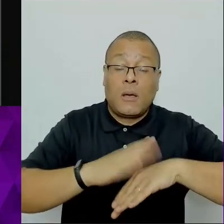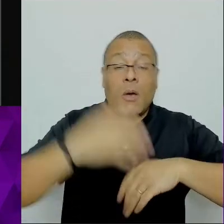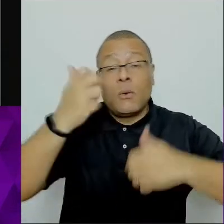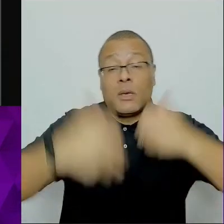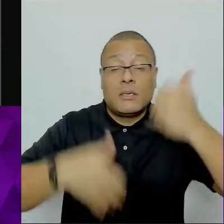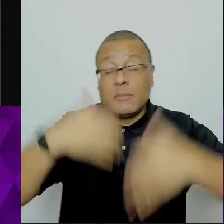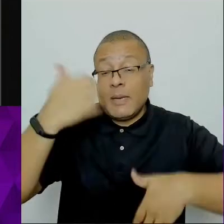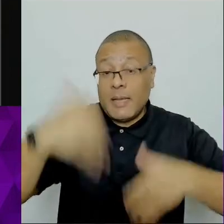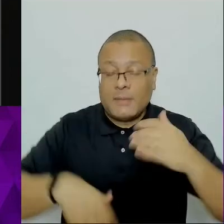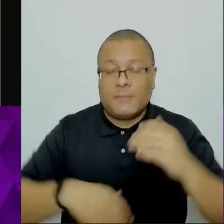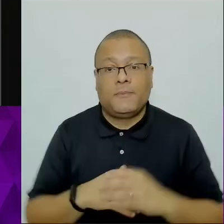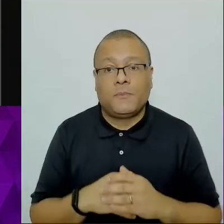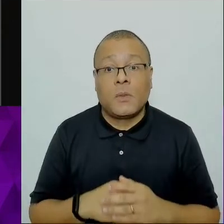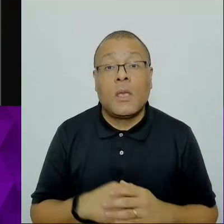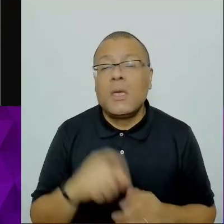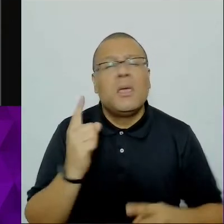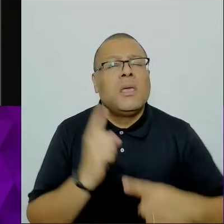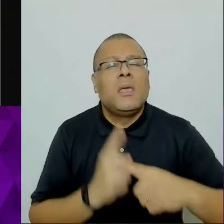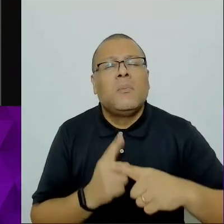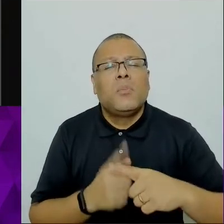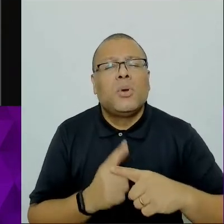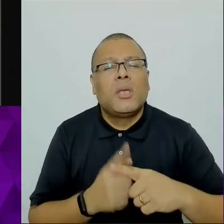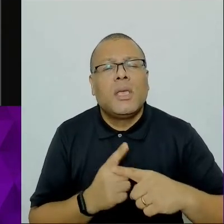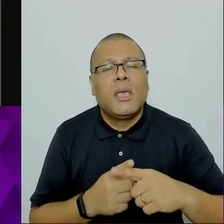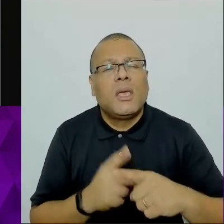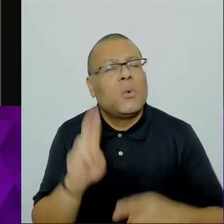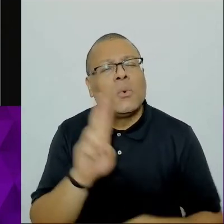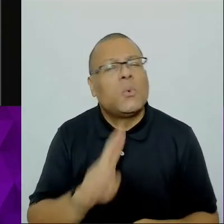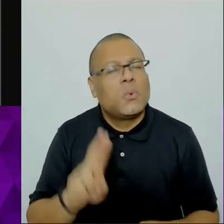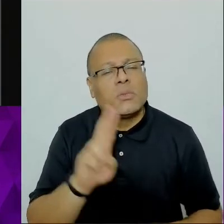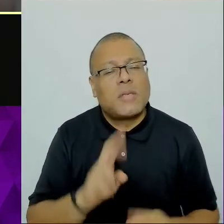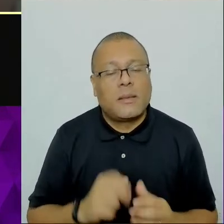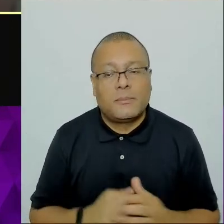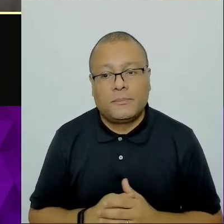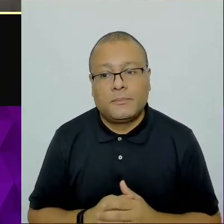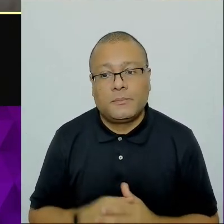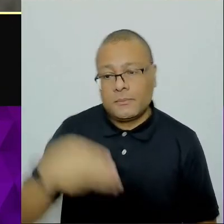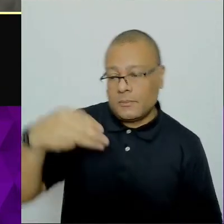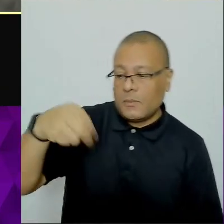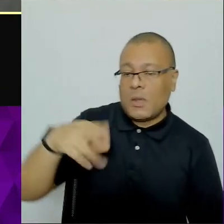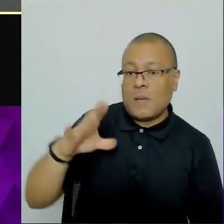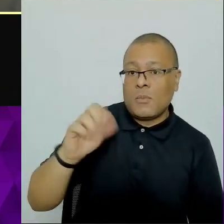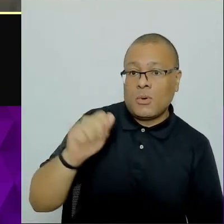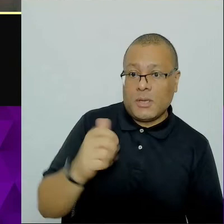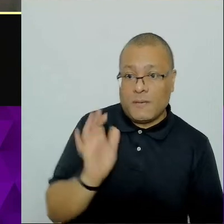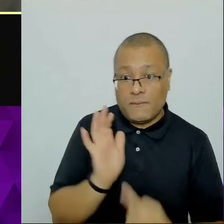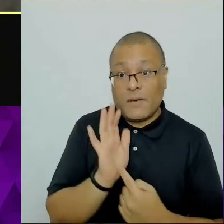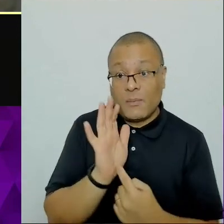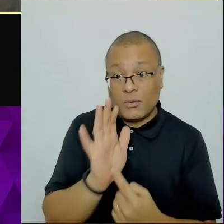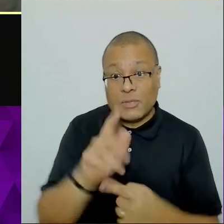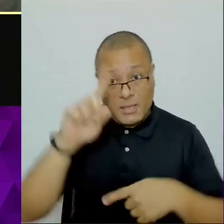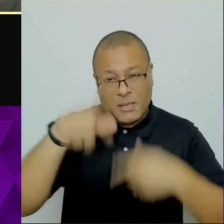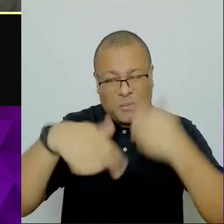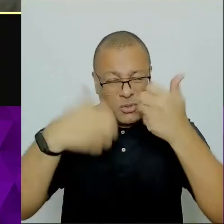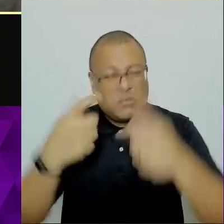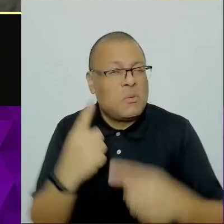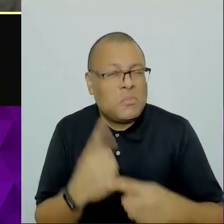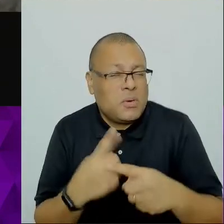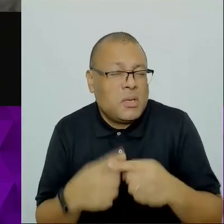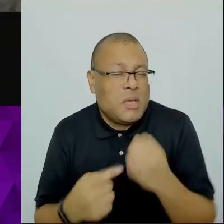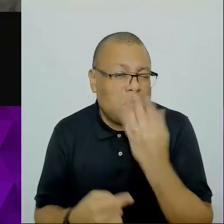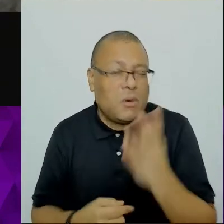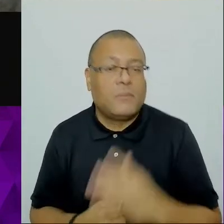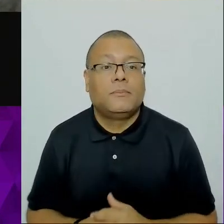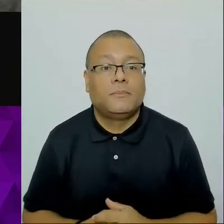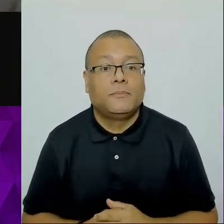E uma das vantagens, se puder, eu acho que vou deixar a Mônica compartilhar aí, e eu já falo para vocês. Vou roubar